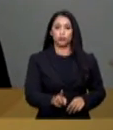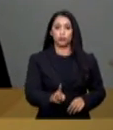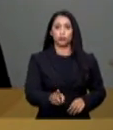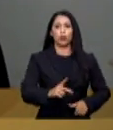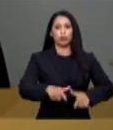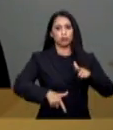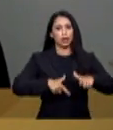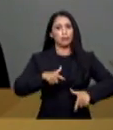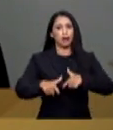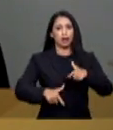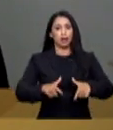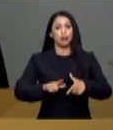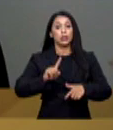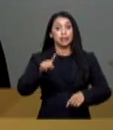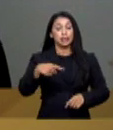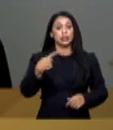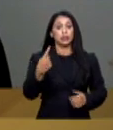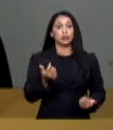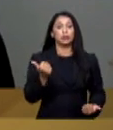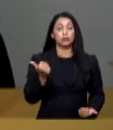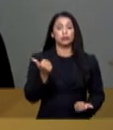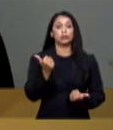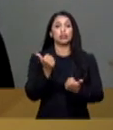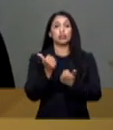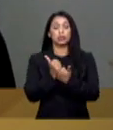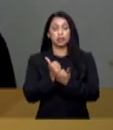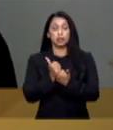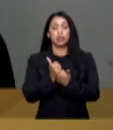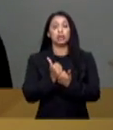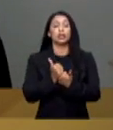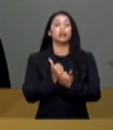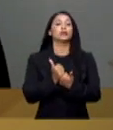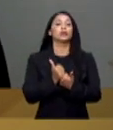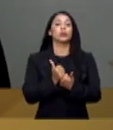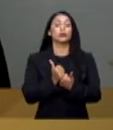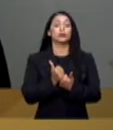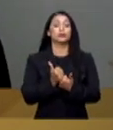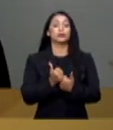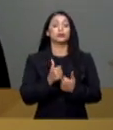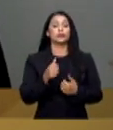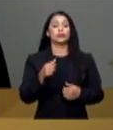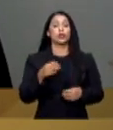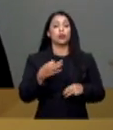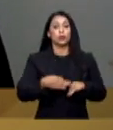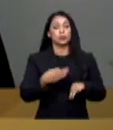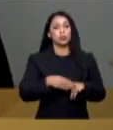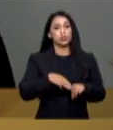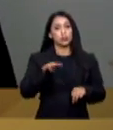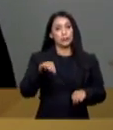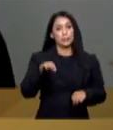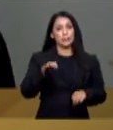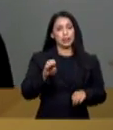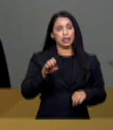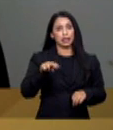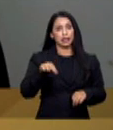Supremo, sucedendo o ministro Menezes Direito, enalteceu a obra do ministro Menezes Direito, e nas homenagens feitas